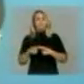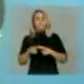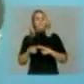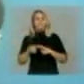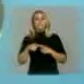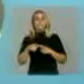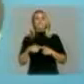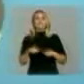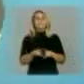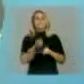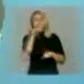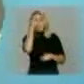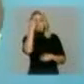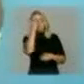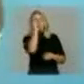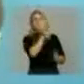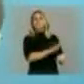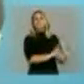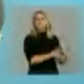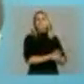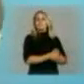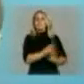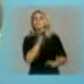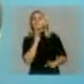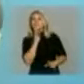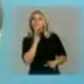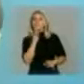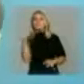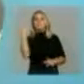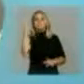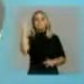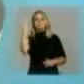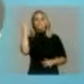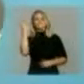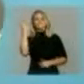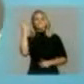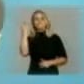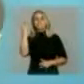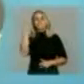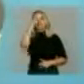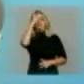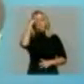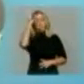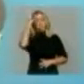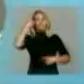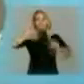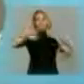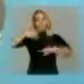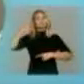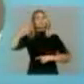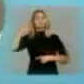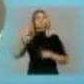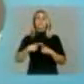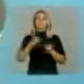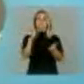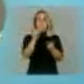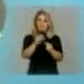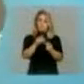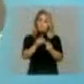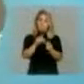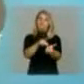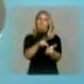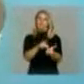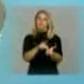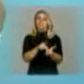grupo excluído da sociedade, reconhece o valor de um deputado, é porque ele realmente fez por ela